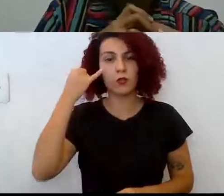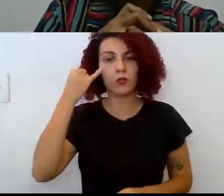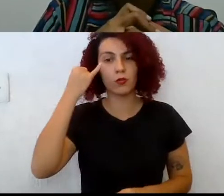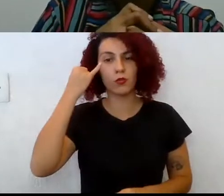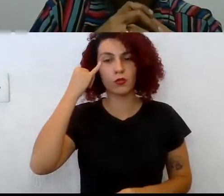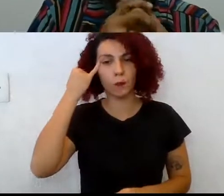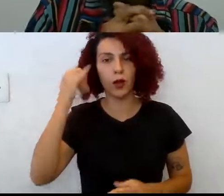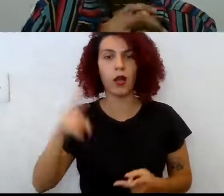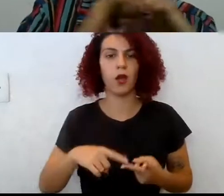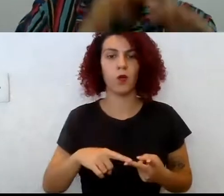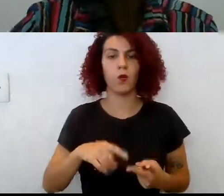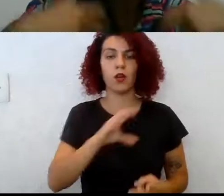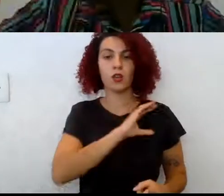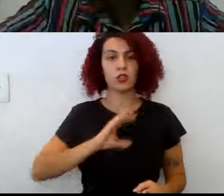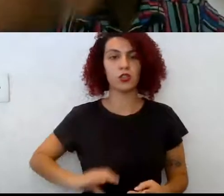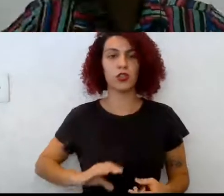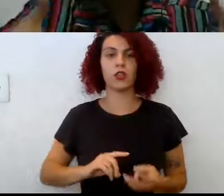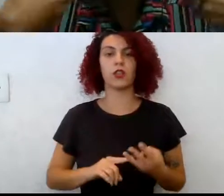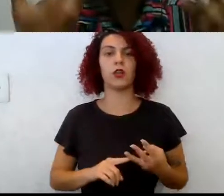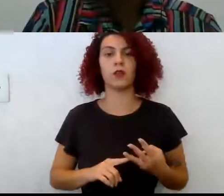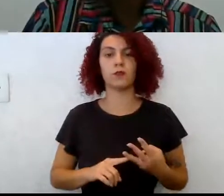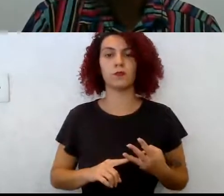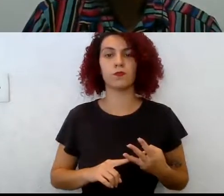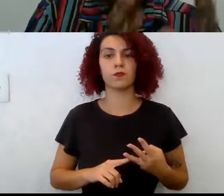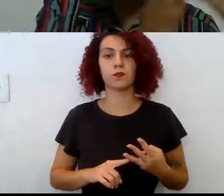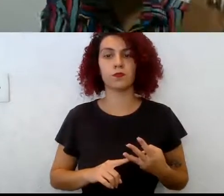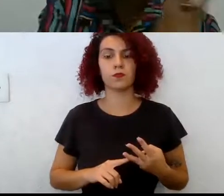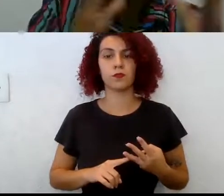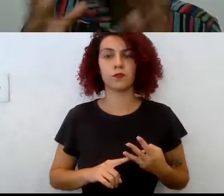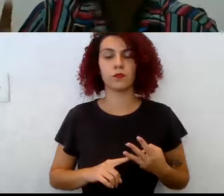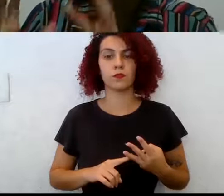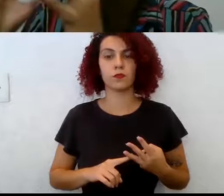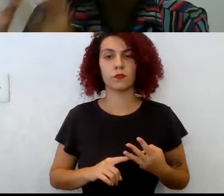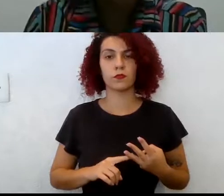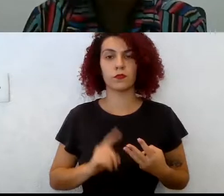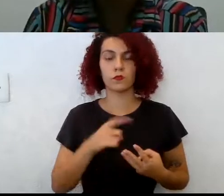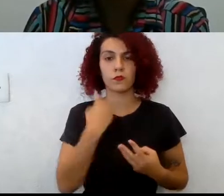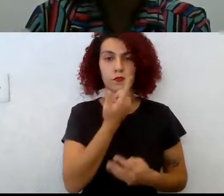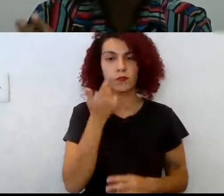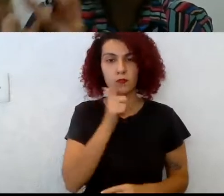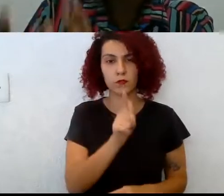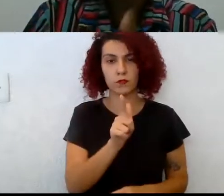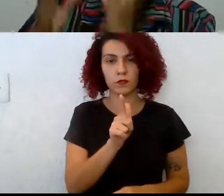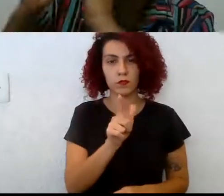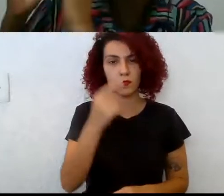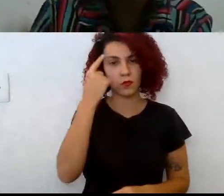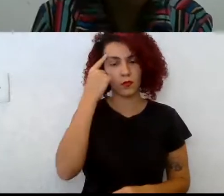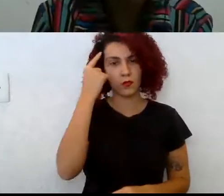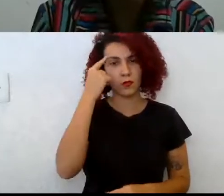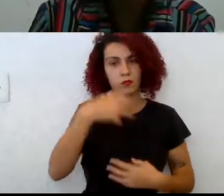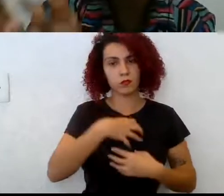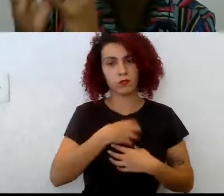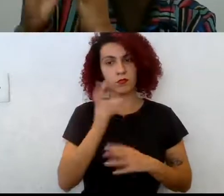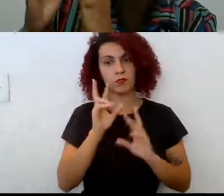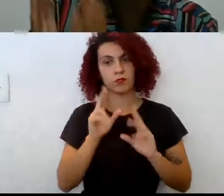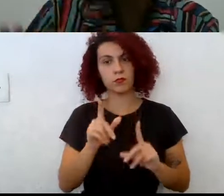Japão e para que a gente possa potencializar esse lugar a gente vai conseguir pensar de forma diferente